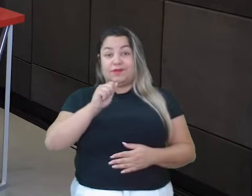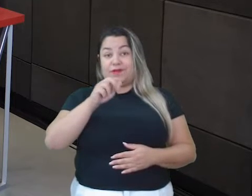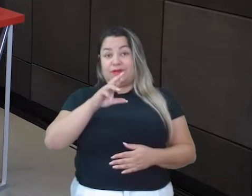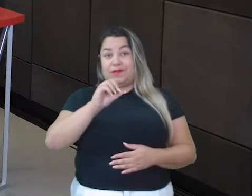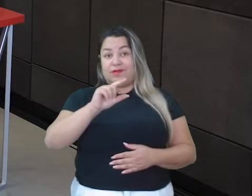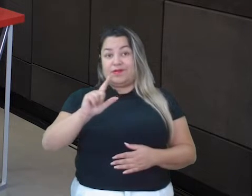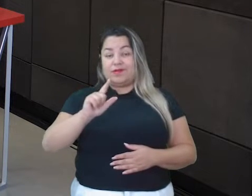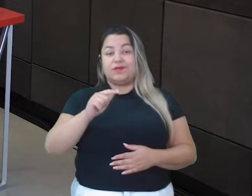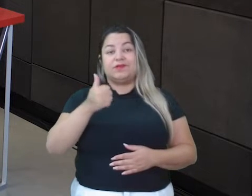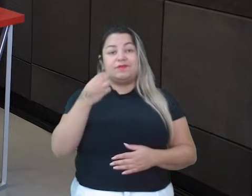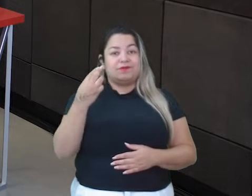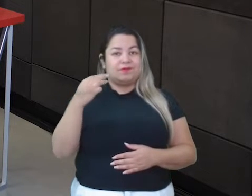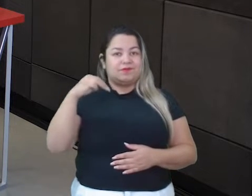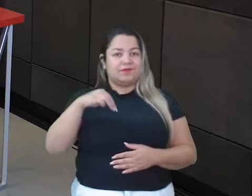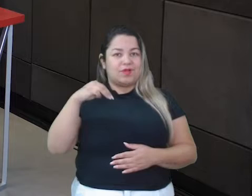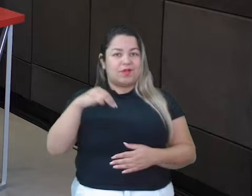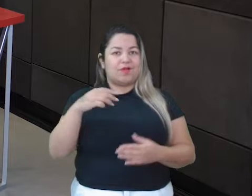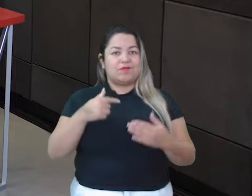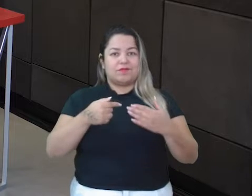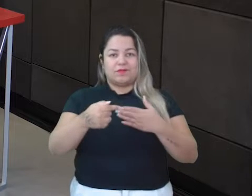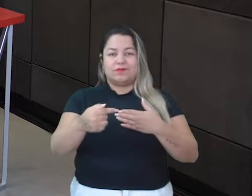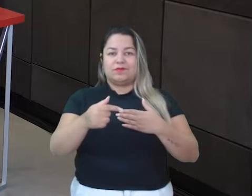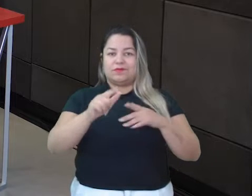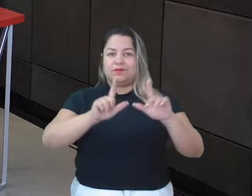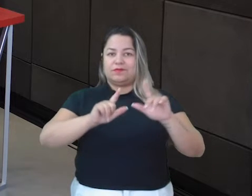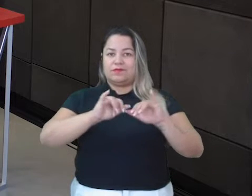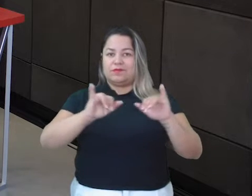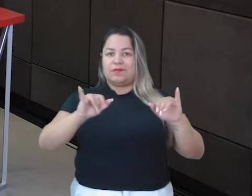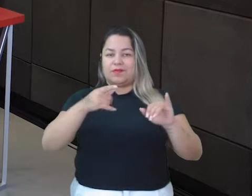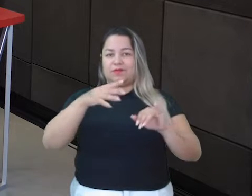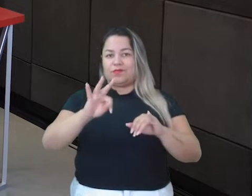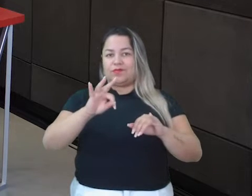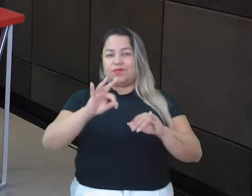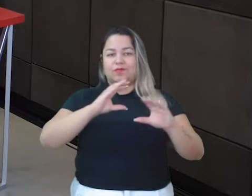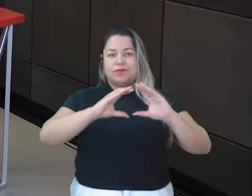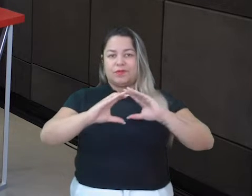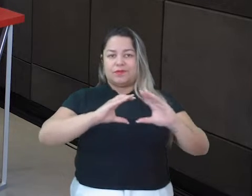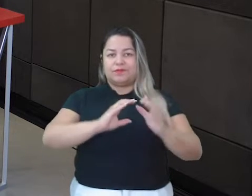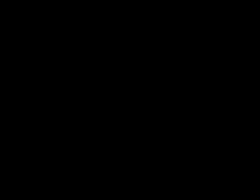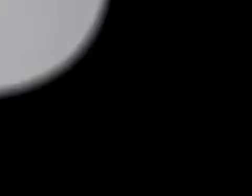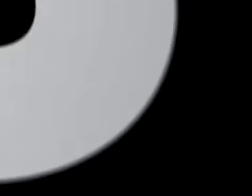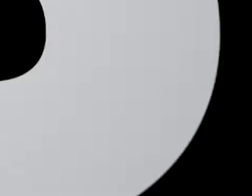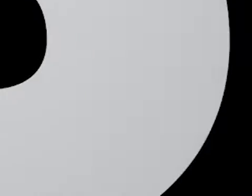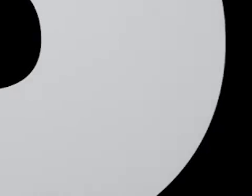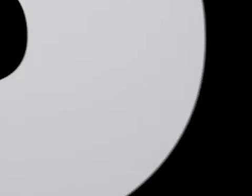sou Carol Brito e esse é o 13 Minutos, o podcast semanal de notícias da rede PT de comunicação.